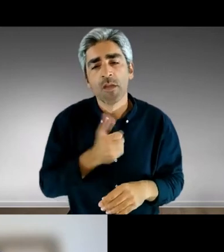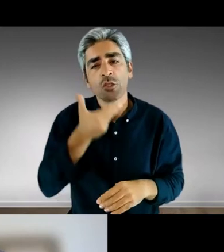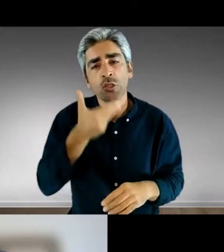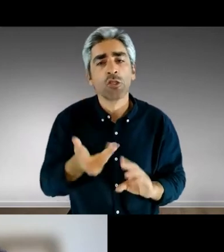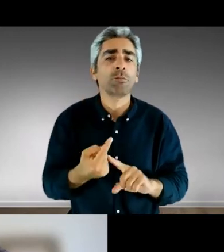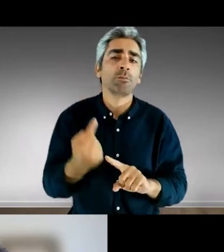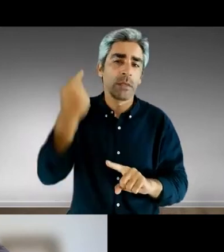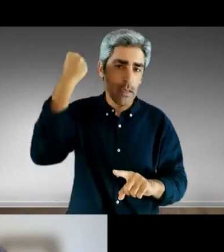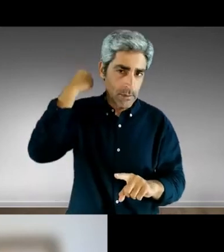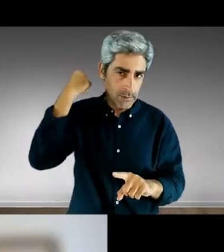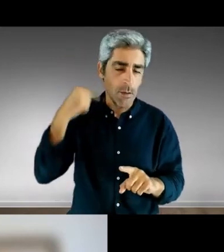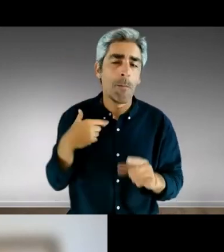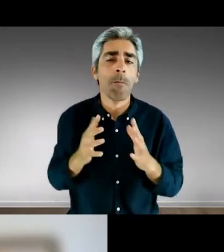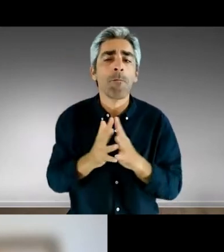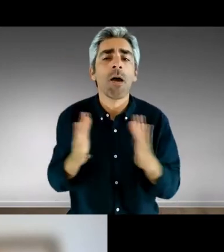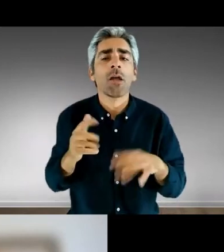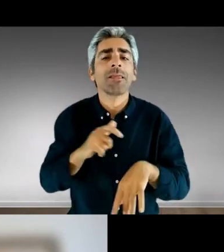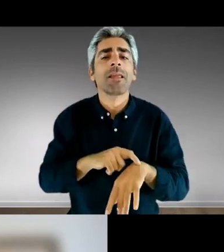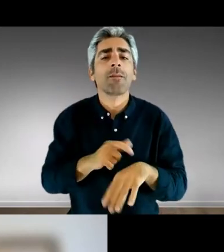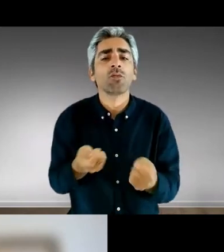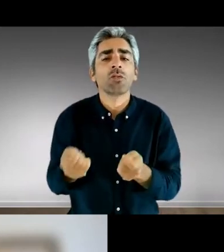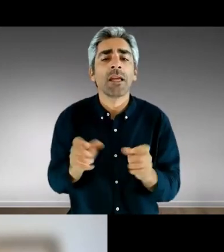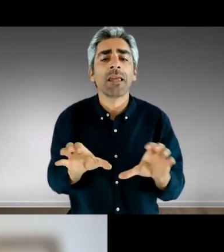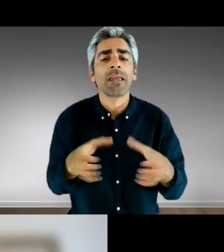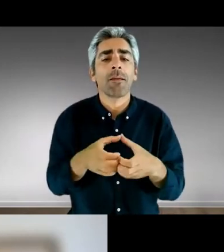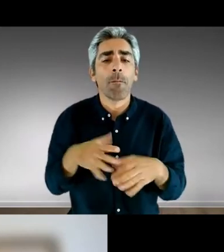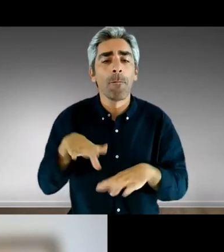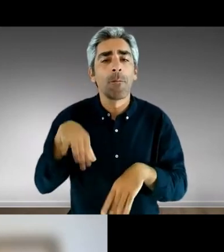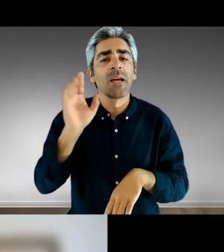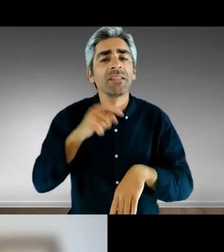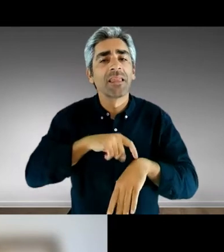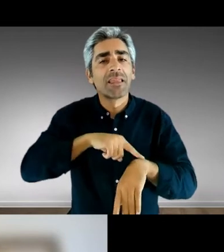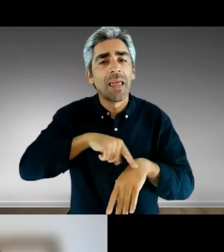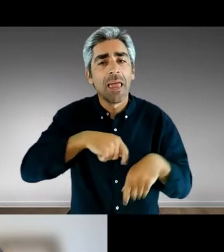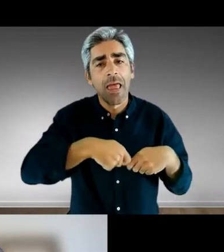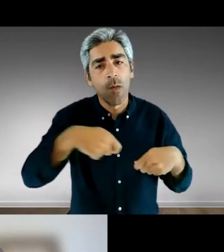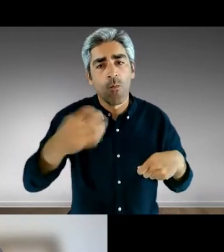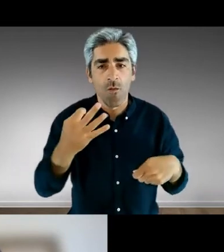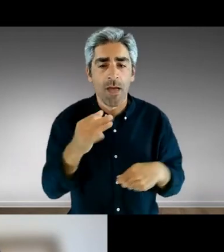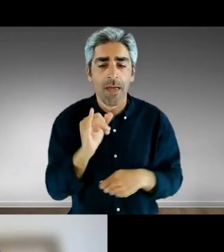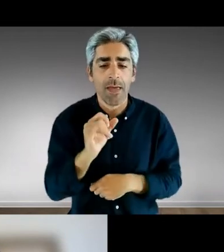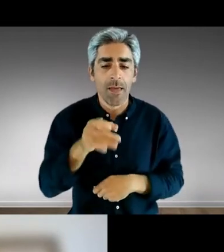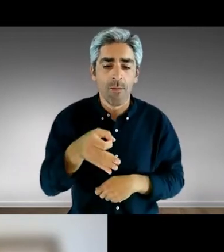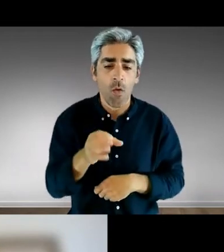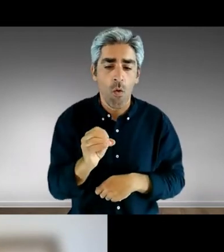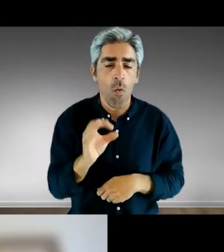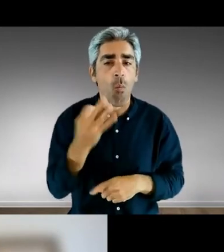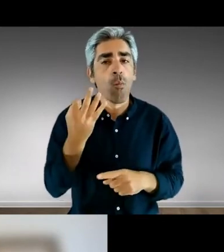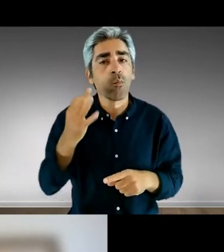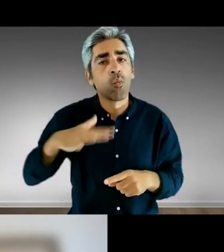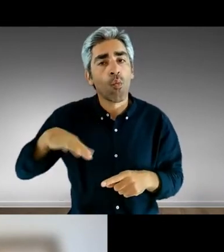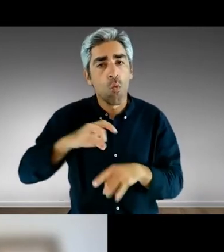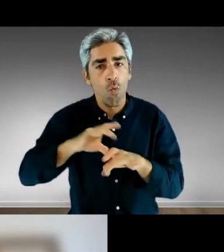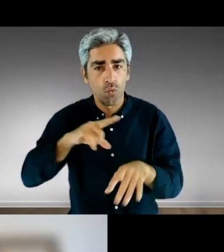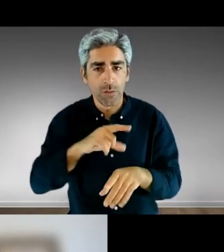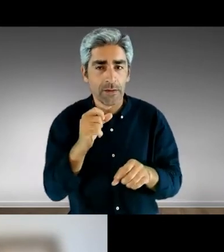minha experiência maior em gestão de equipas por mais tempo foi efetivamente no IPO de Porto, onde fui diretora de serviço por 10 anos,